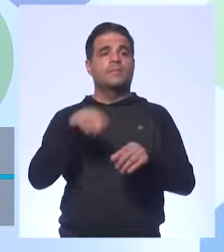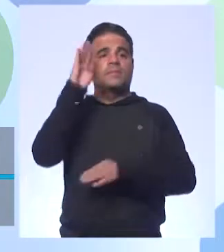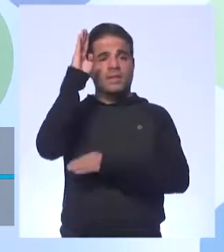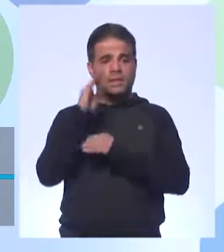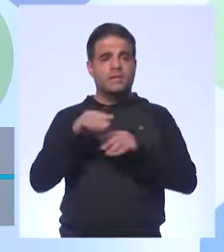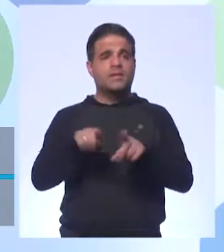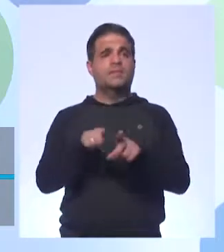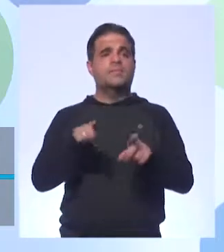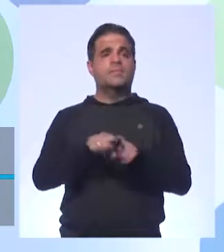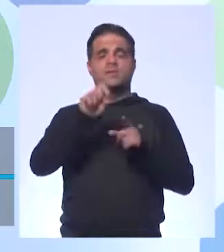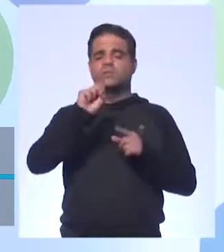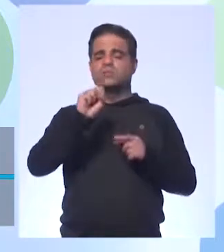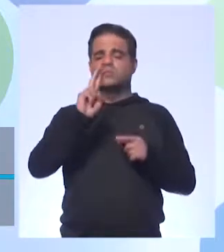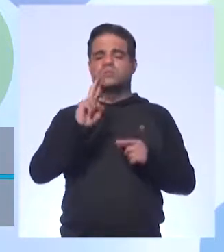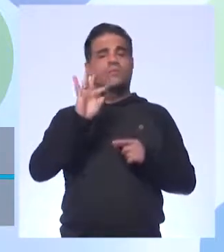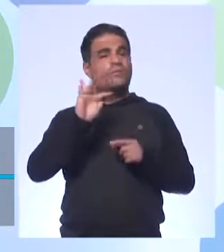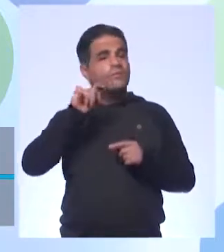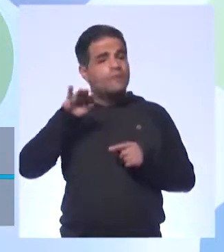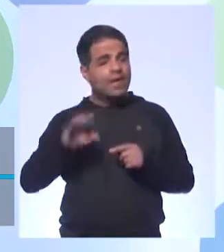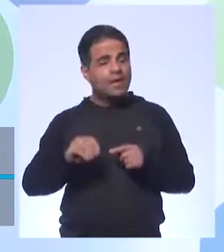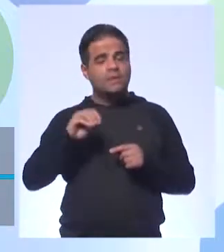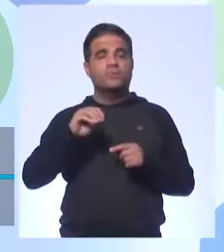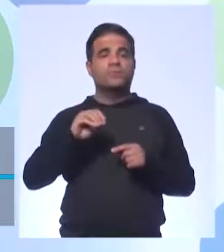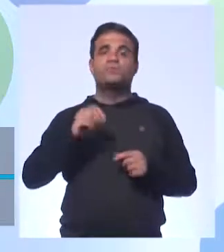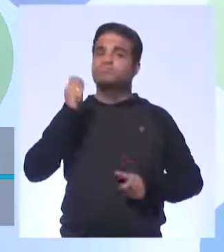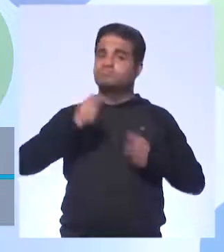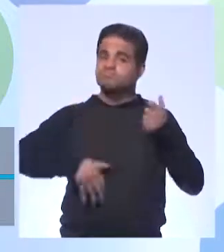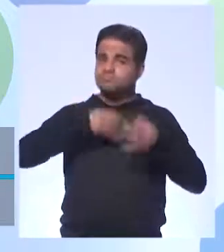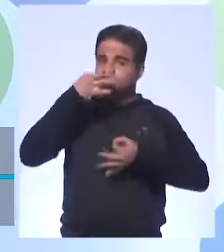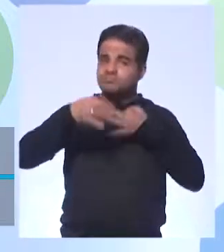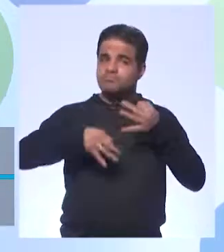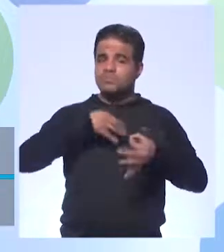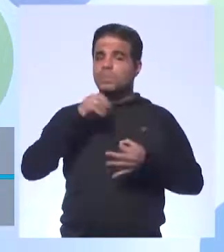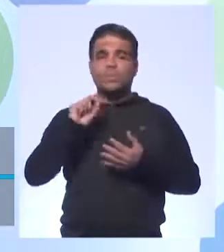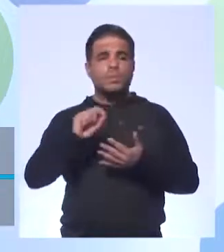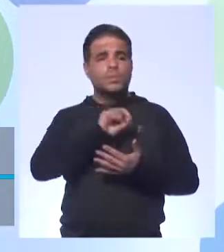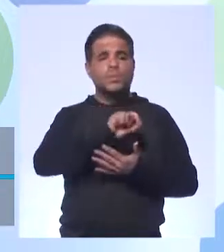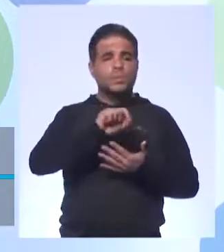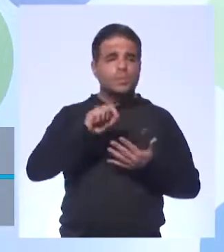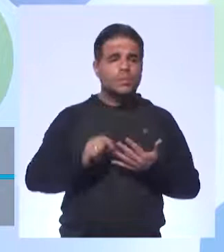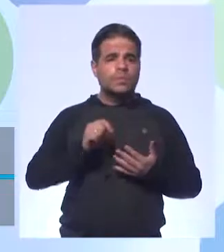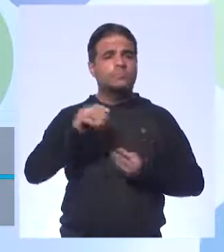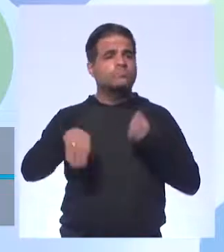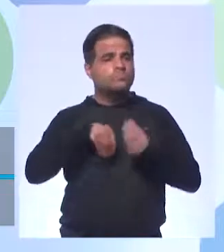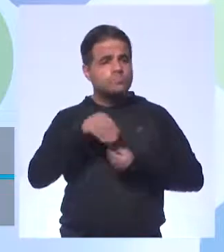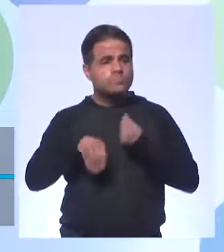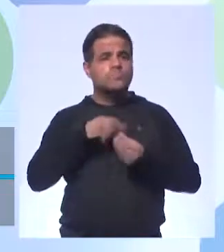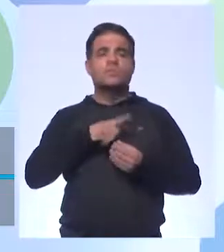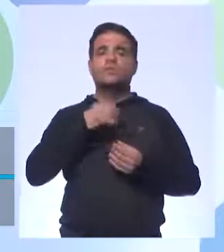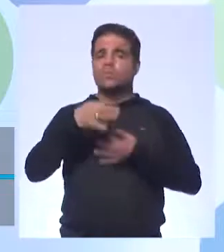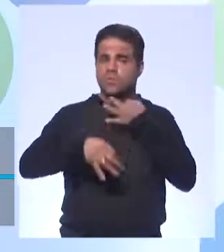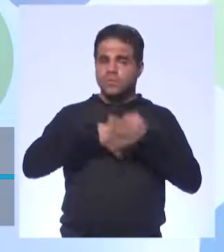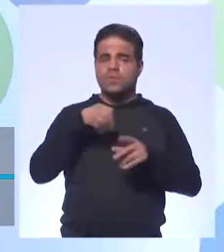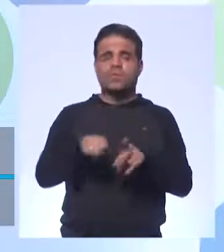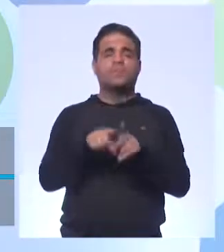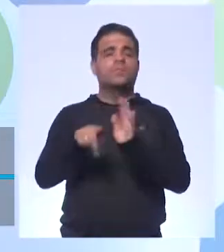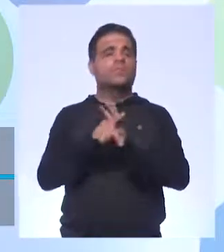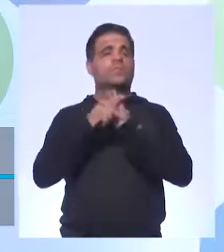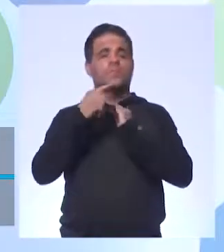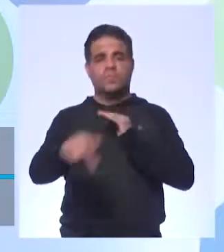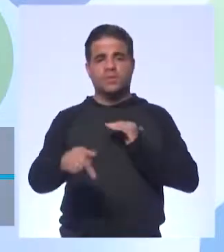de cálcio, né? Foram esses os comentários aqui, né, dizendo do que compõe cada material, né? E teve comentário também sobre propriedade,